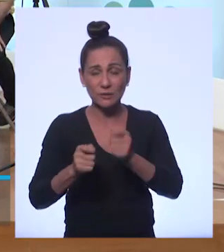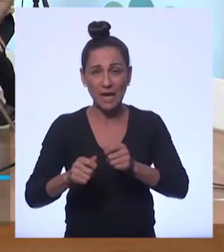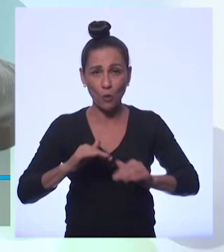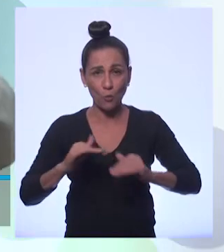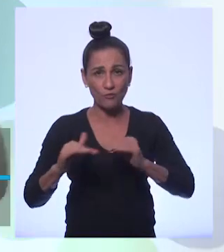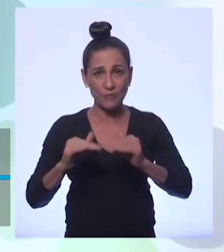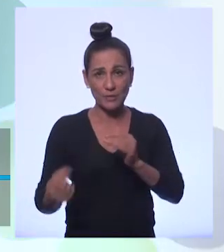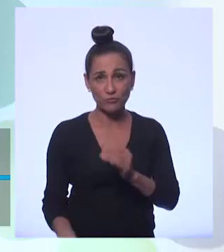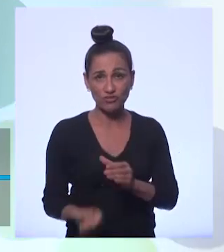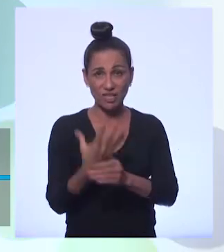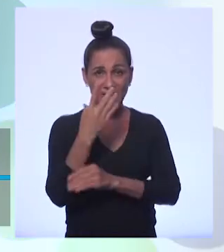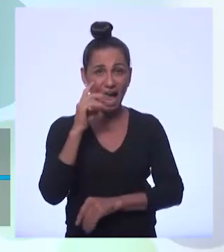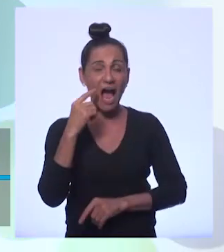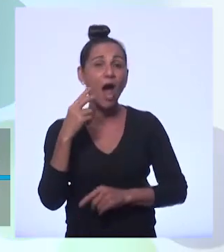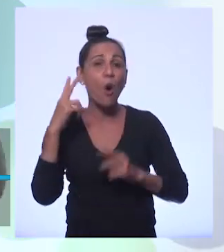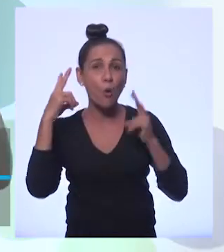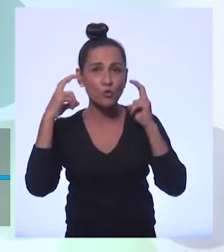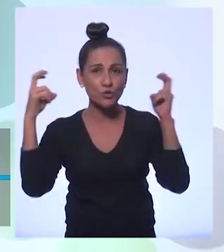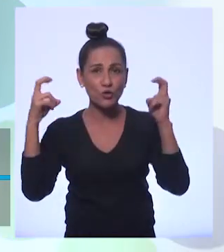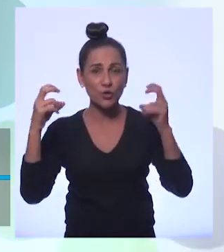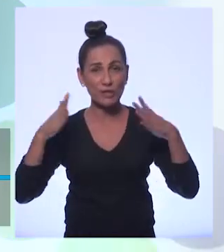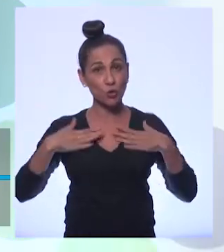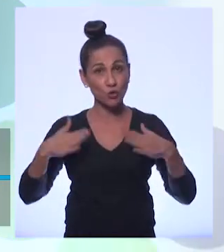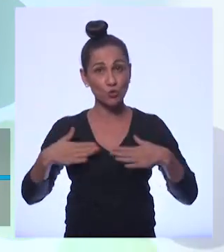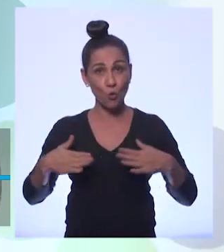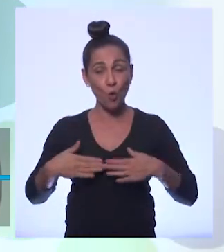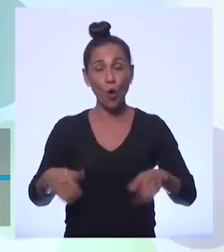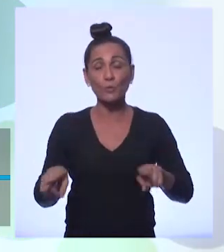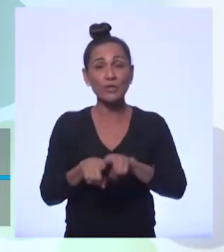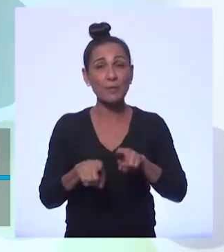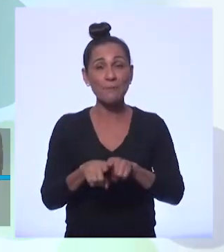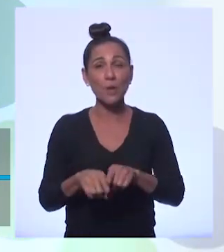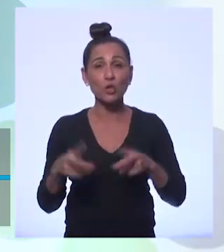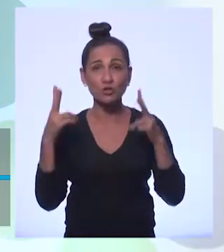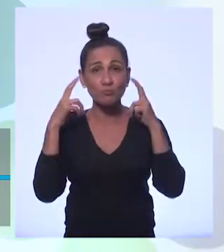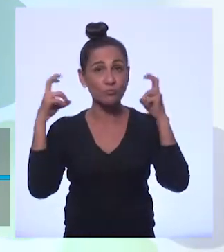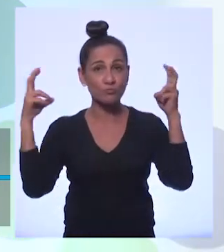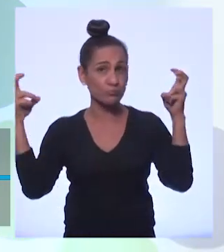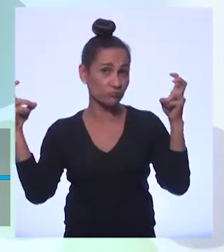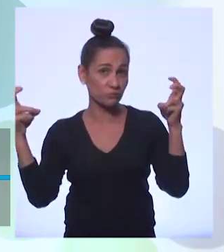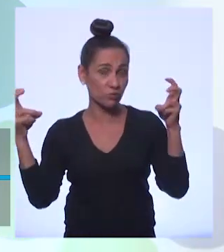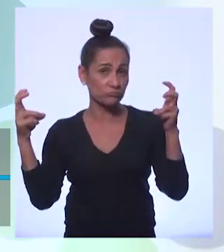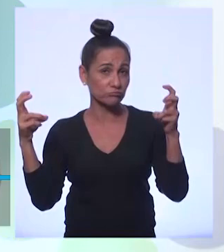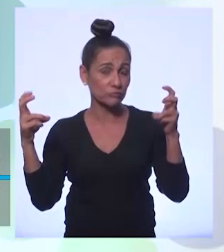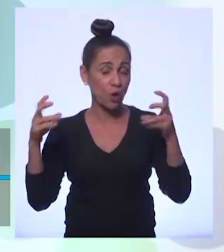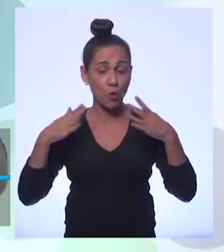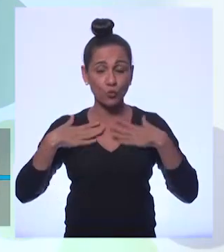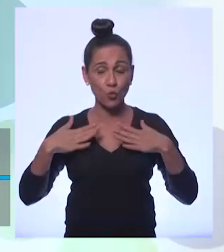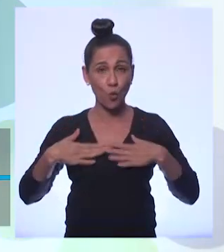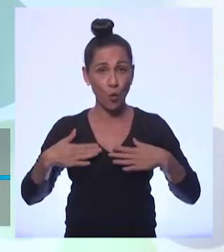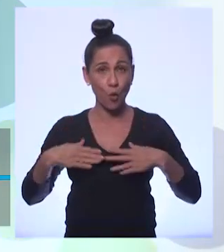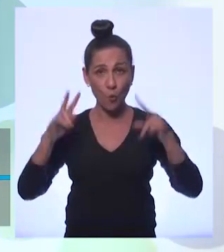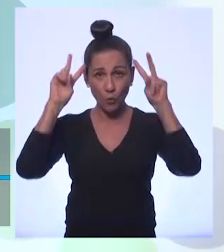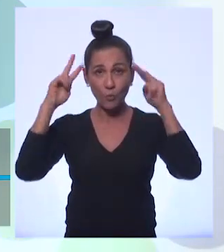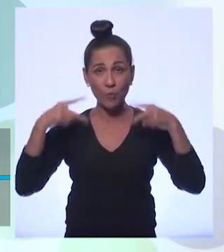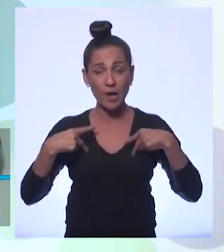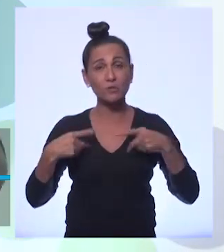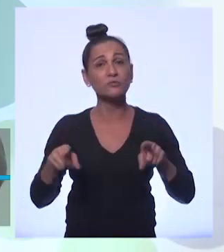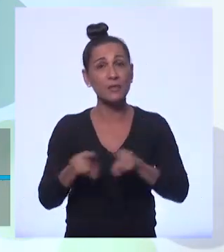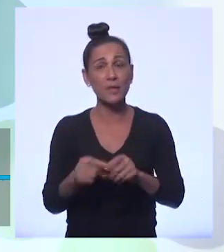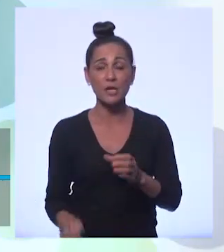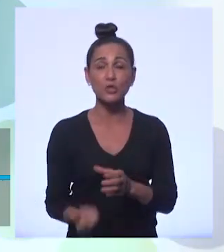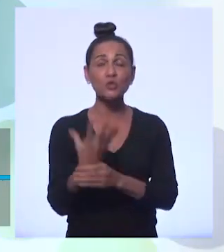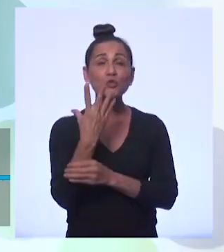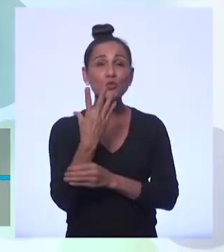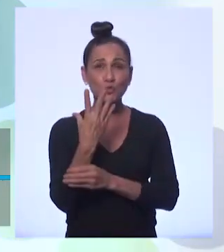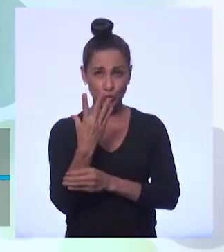de criar som, até o nosso corpo pode ser suporte para batuque, para criar sons, né? O corpo humano também cria sons,